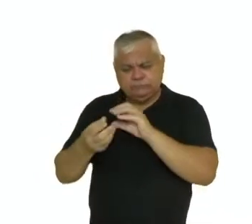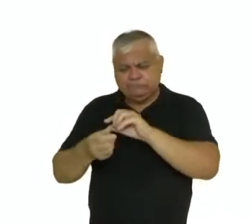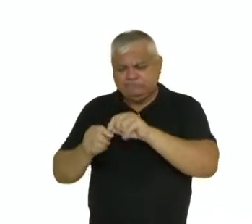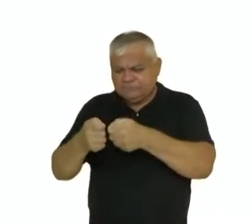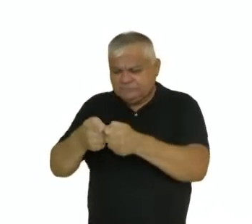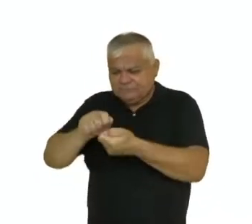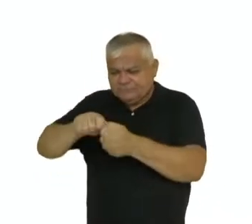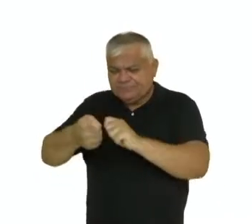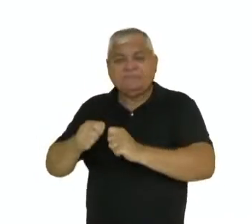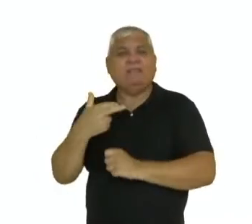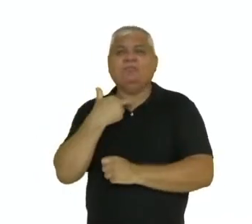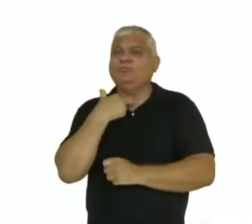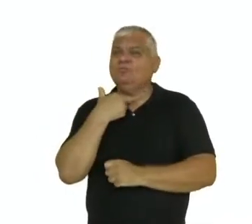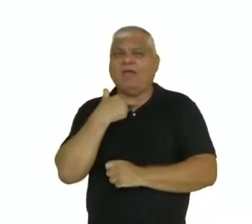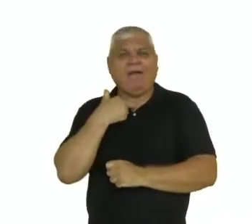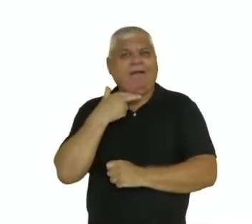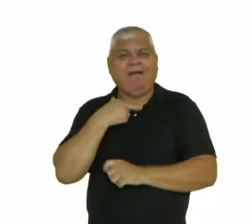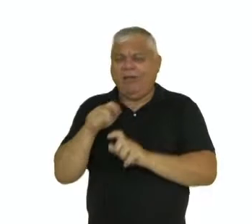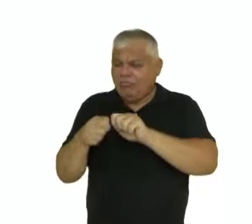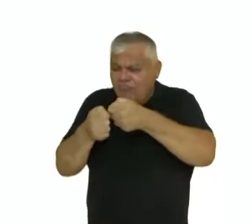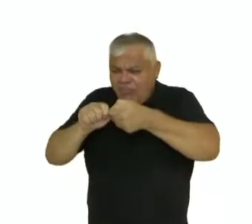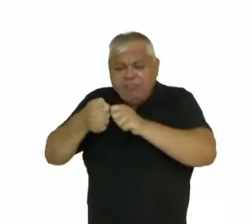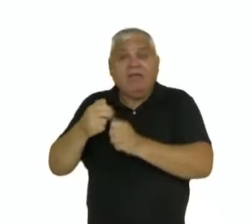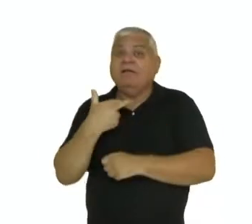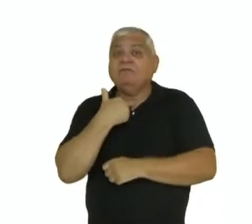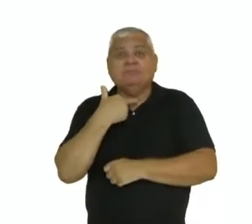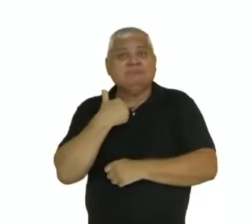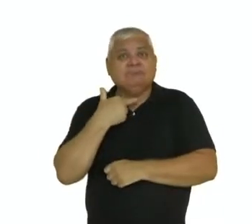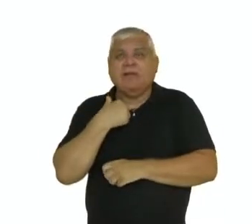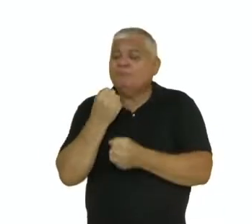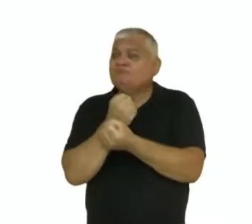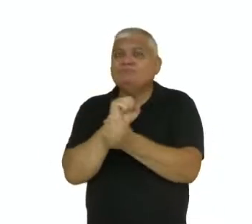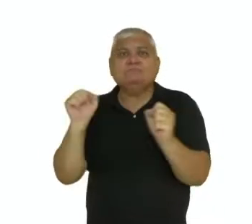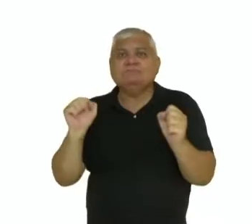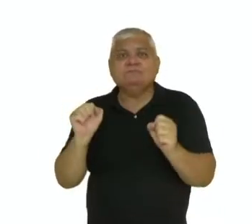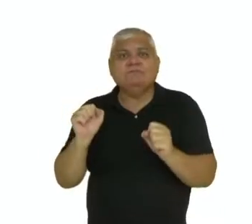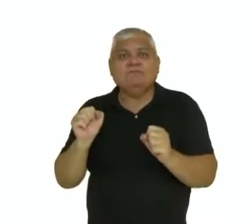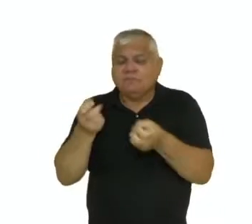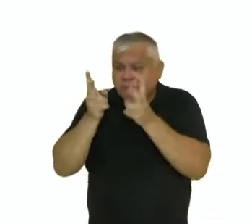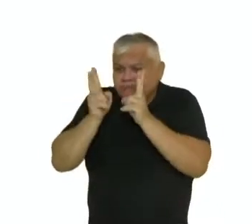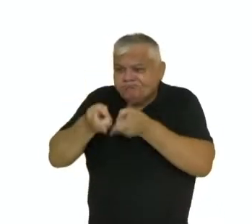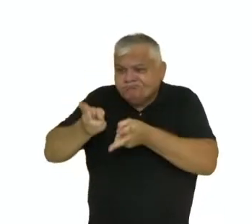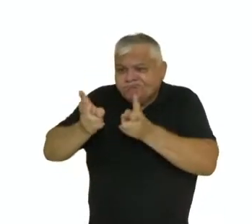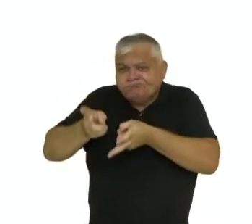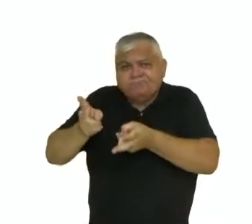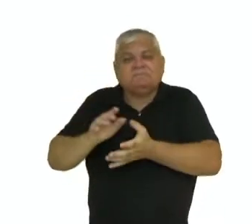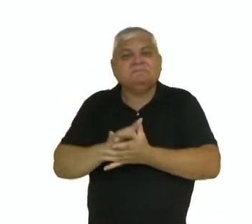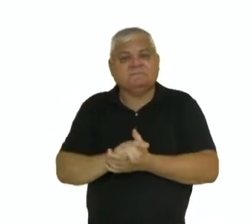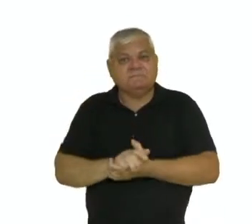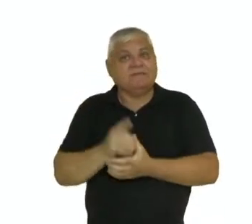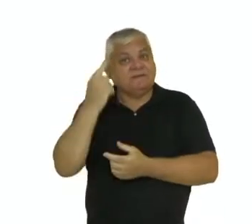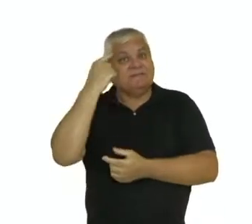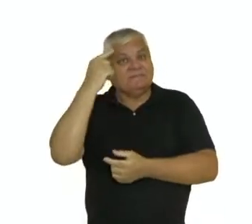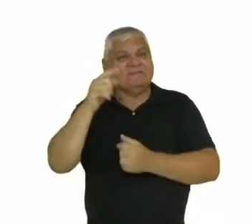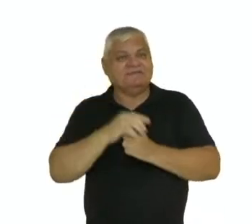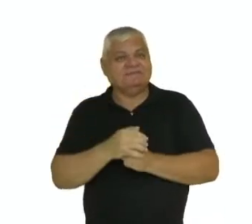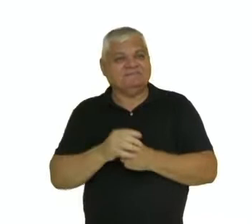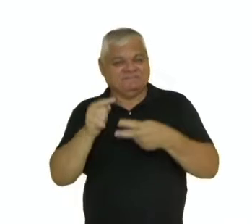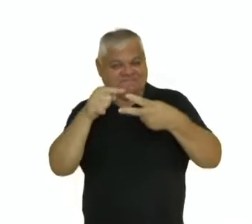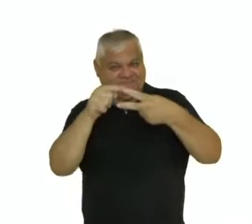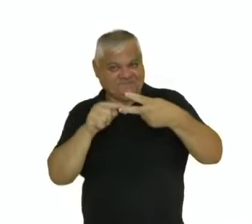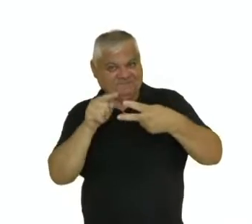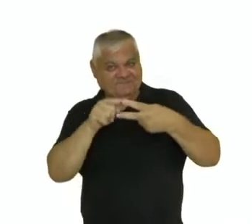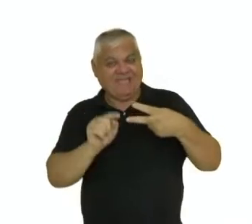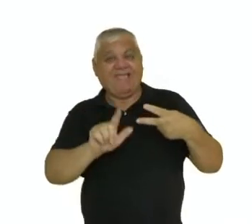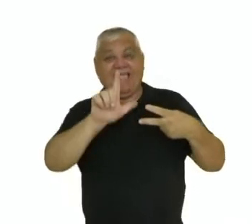de que a matéria é descontínua, pois para eles a matéria conseguia ser, então, indivisível. Olha só. Então a gente tem o